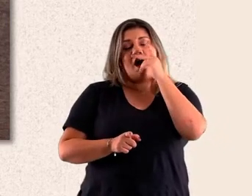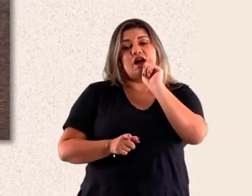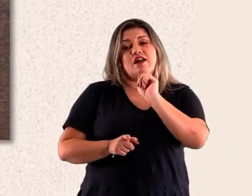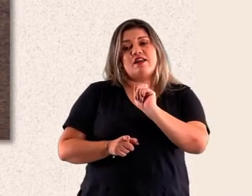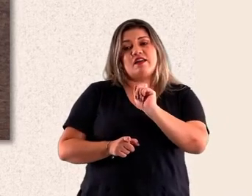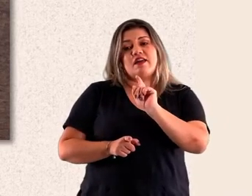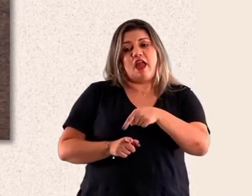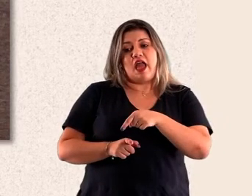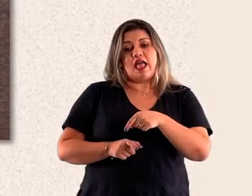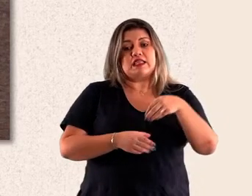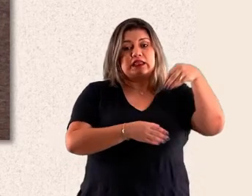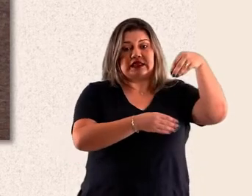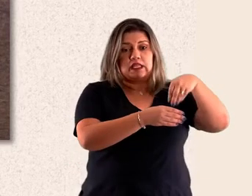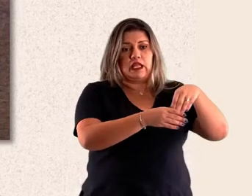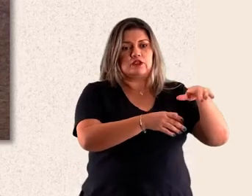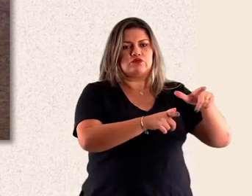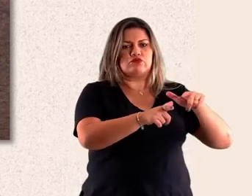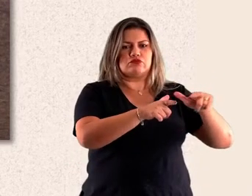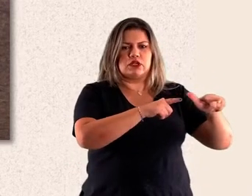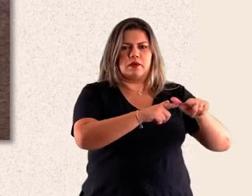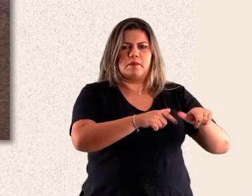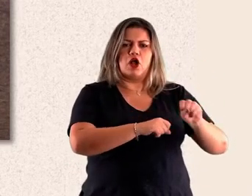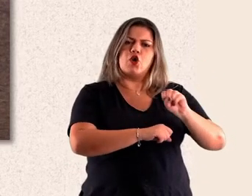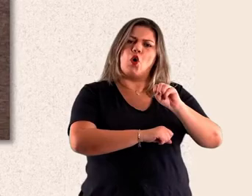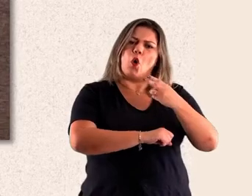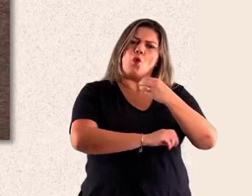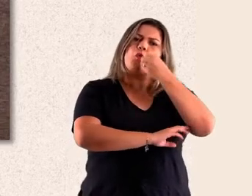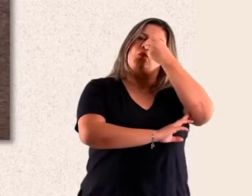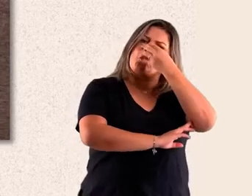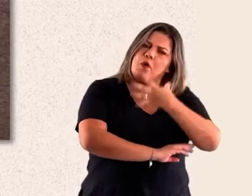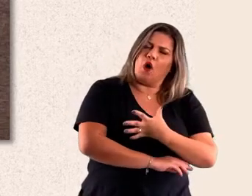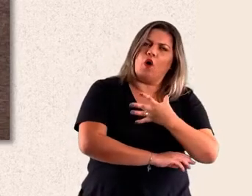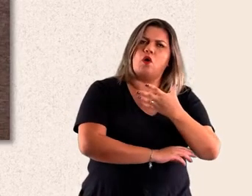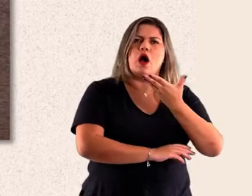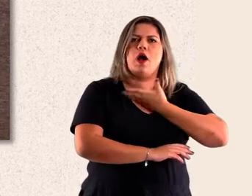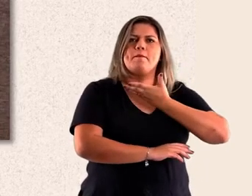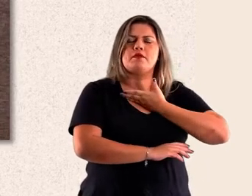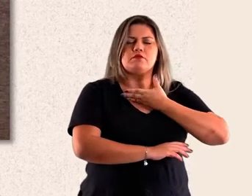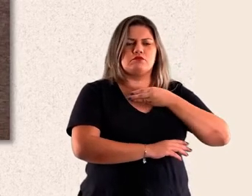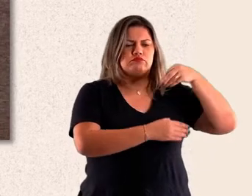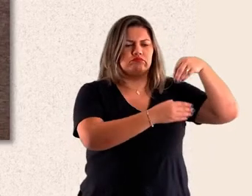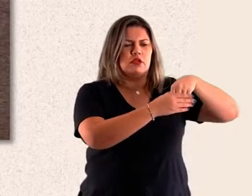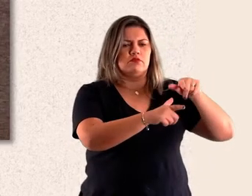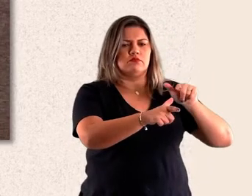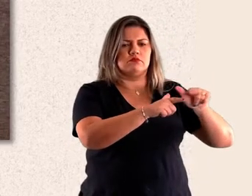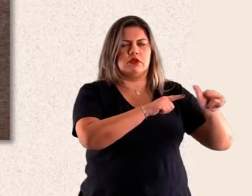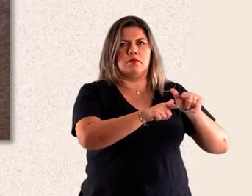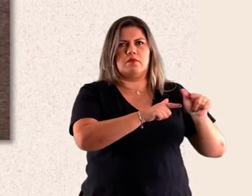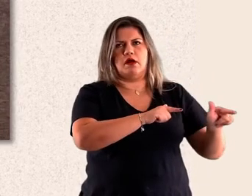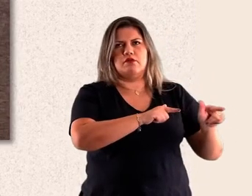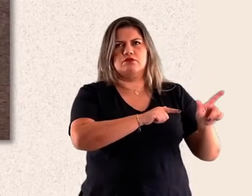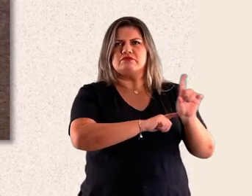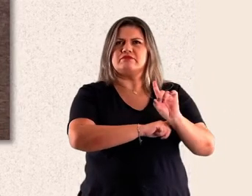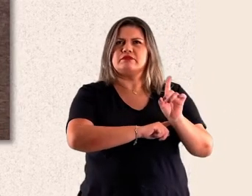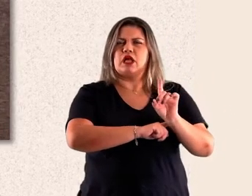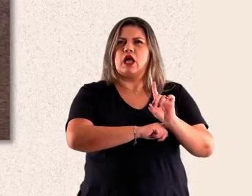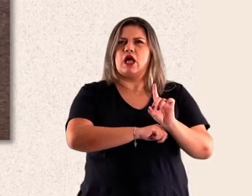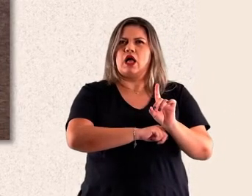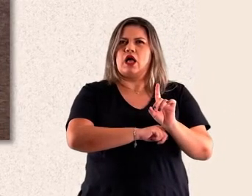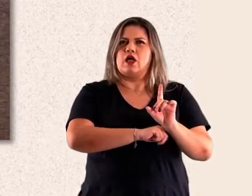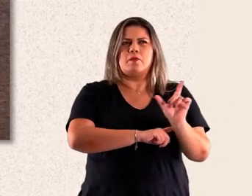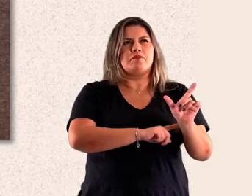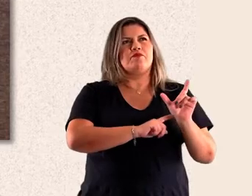um bom um grande amigo no trabalho né ter um grande amigo no trabalho não em termos assim totalmente